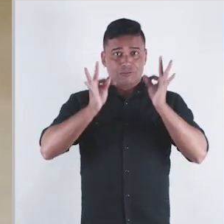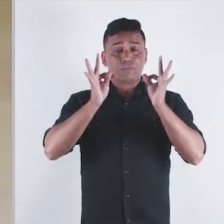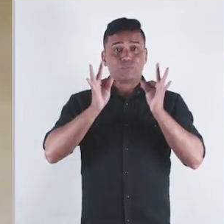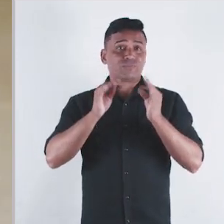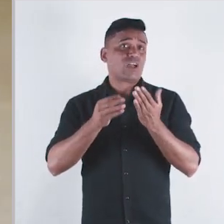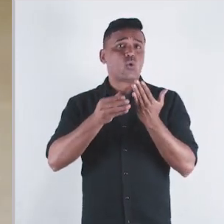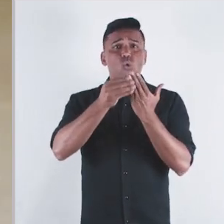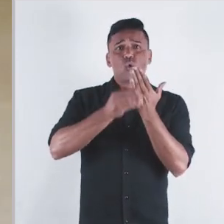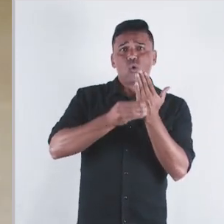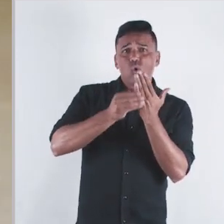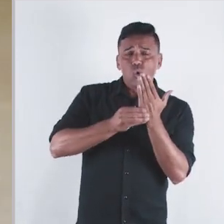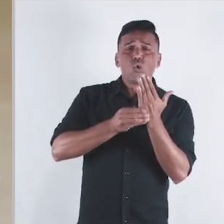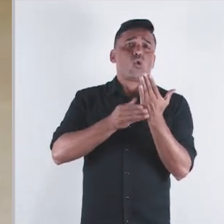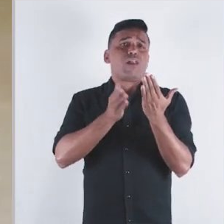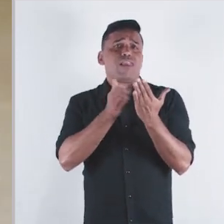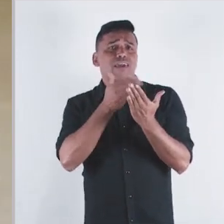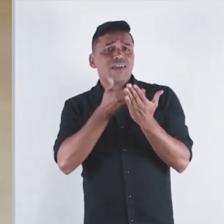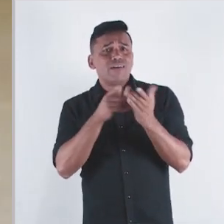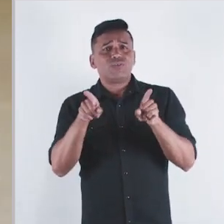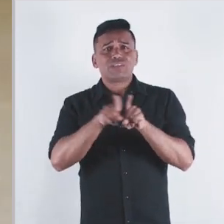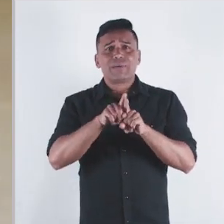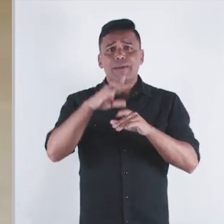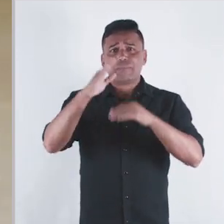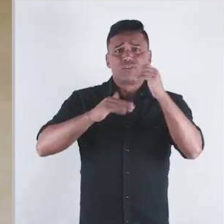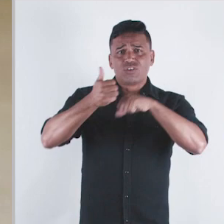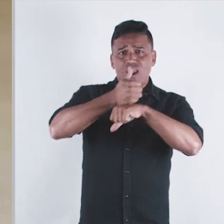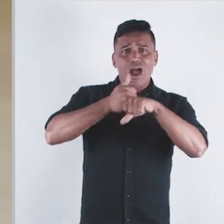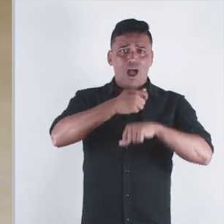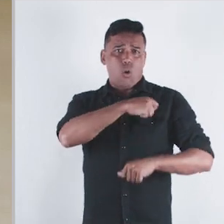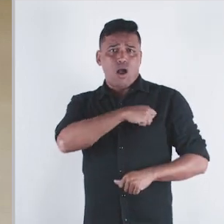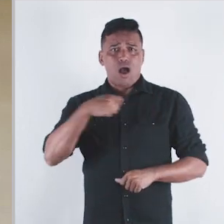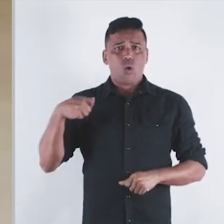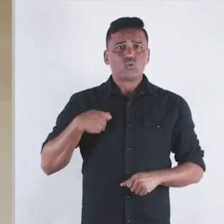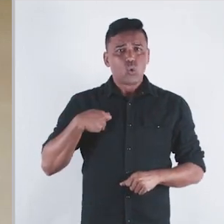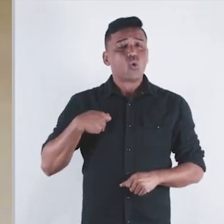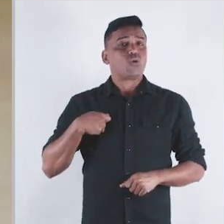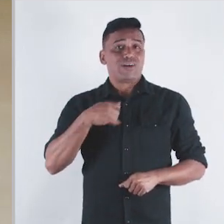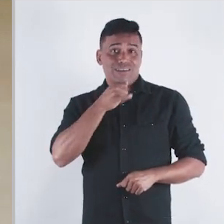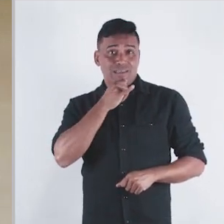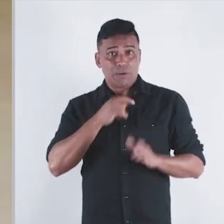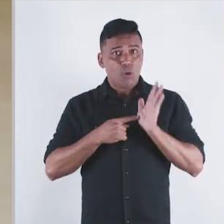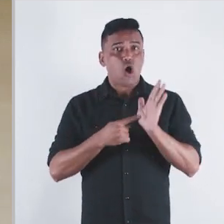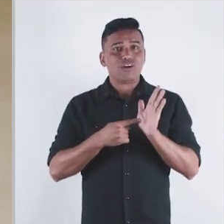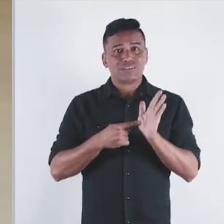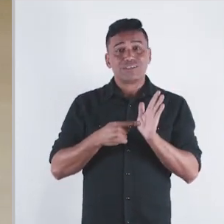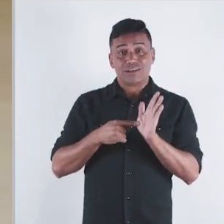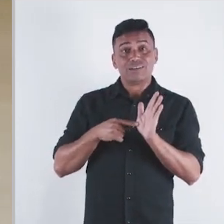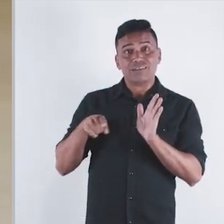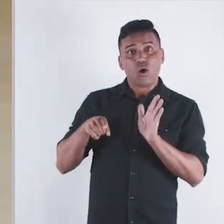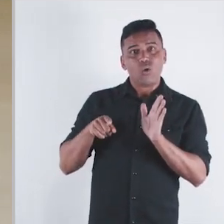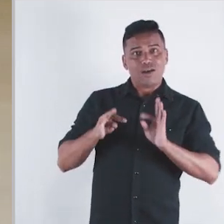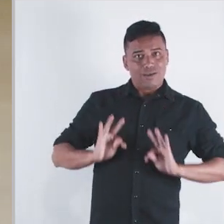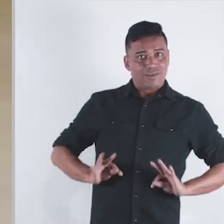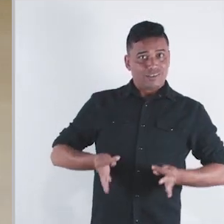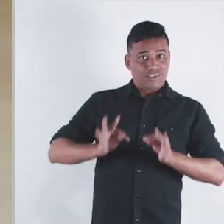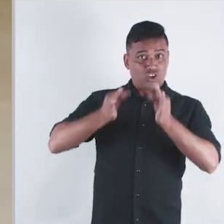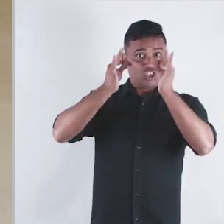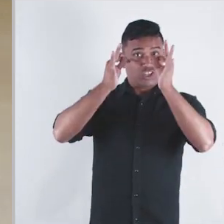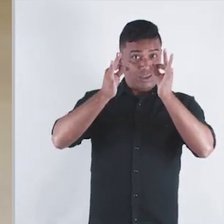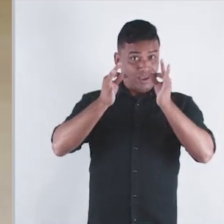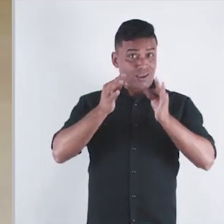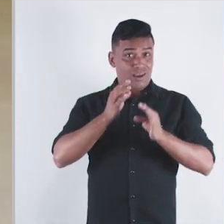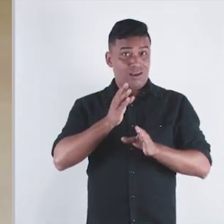obras e os autores nos mostram justamente isso. Olha, esses recursos, esses dispositivos, eles não são neutros, eles têm